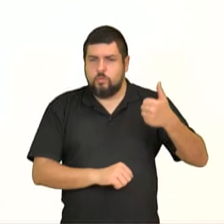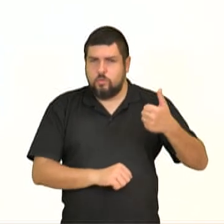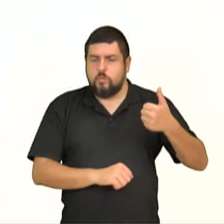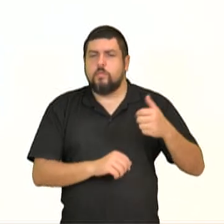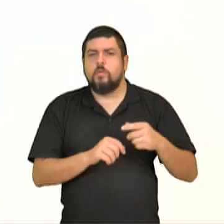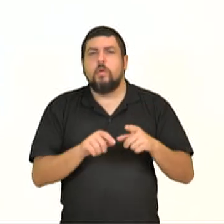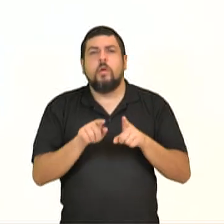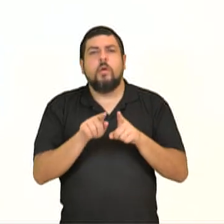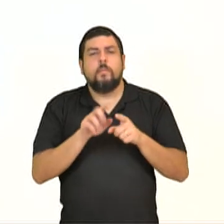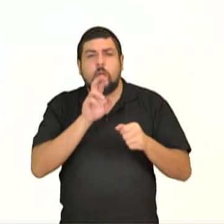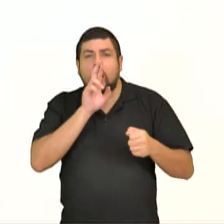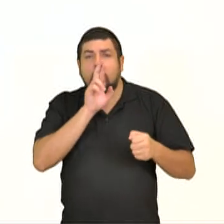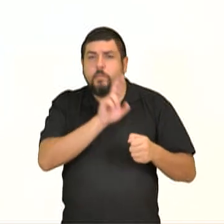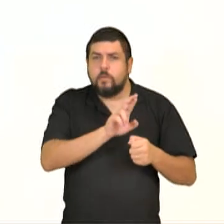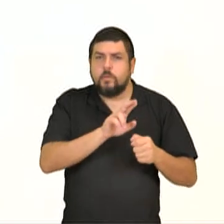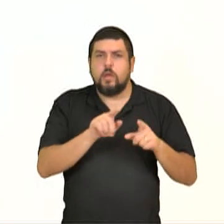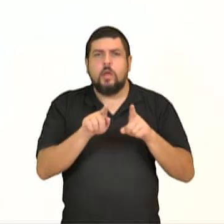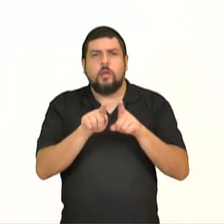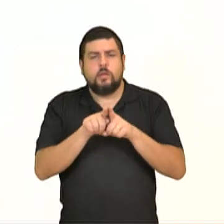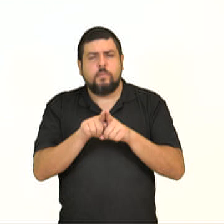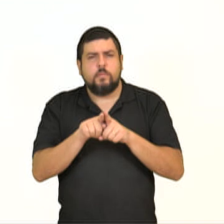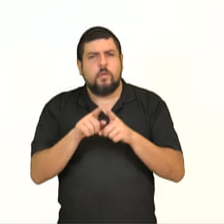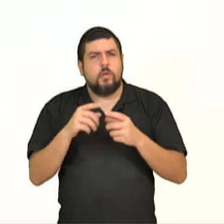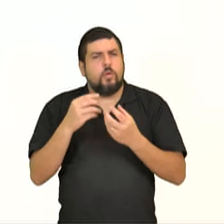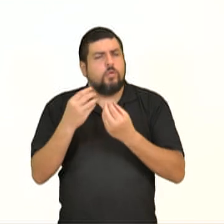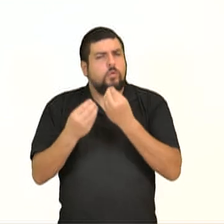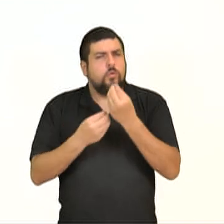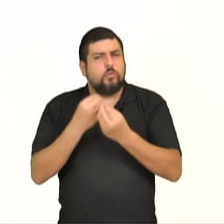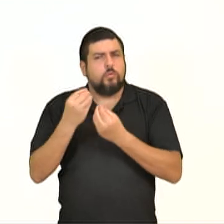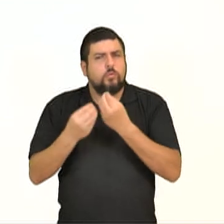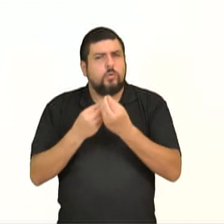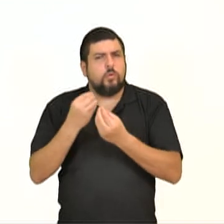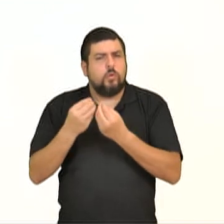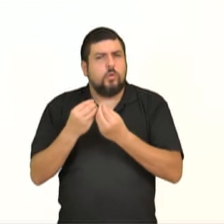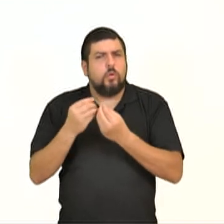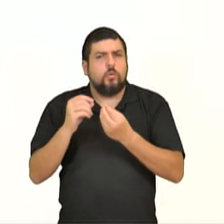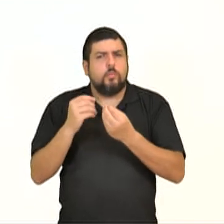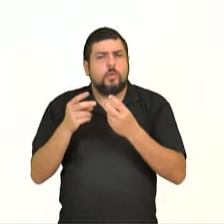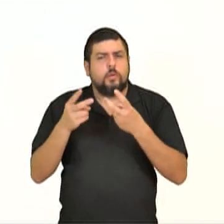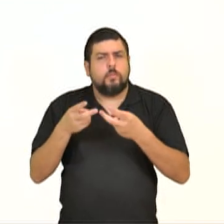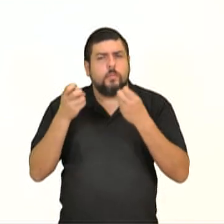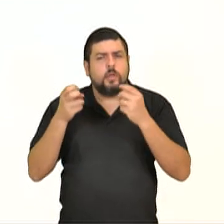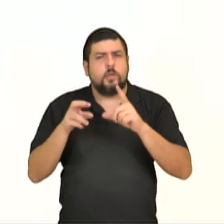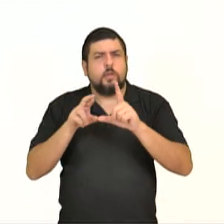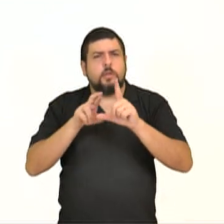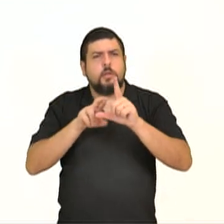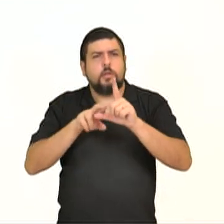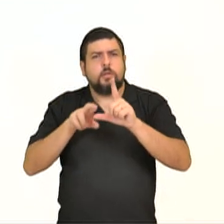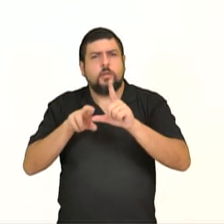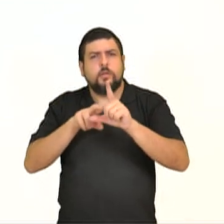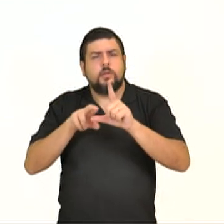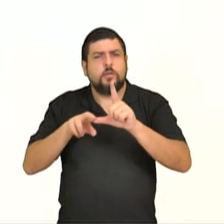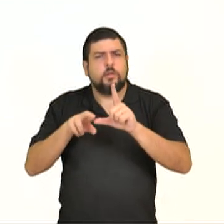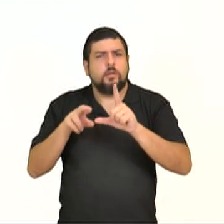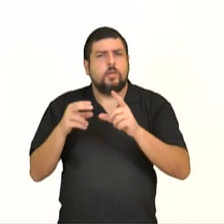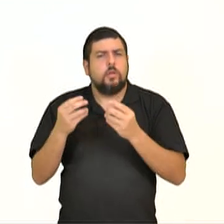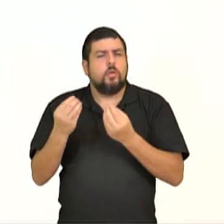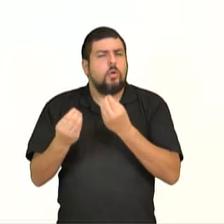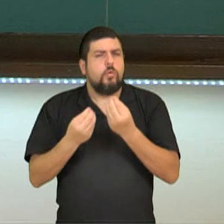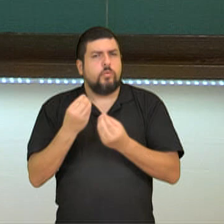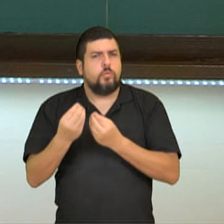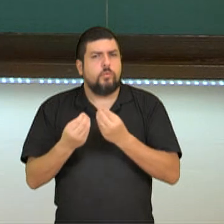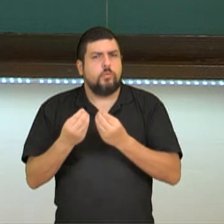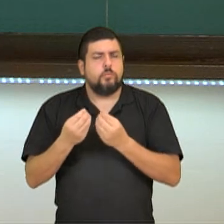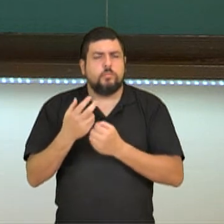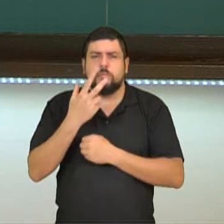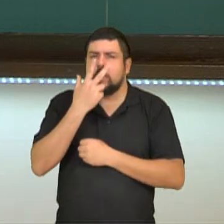discriminante delta, que conclusões podemos afirmar em relação às raízes ou zeros obtidos? O que vocês